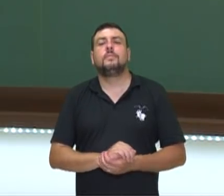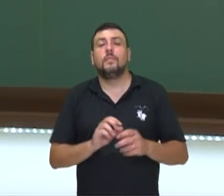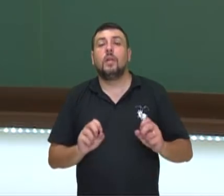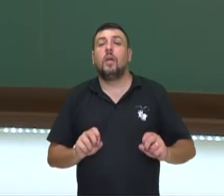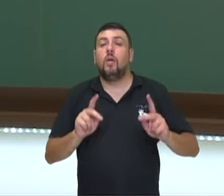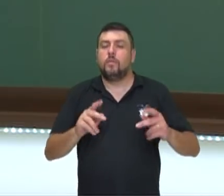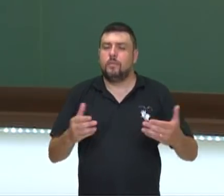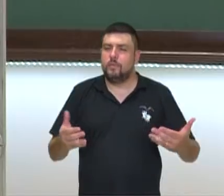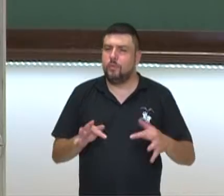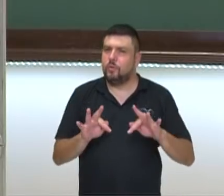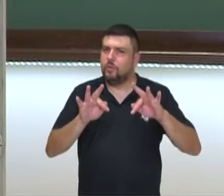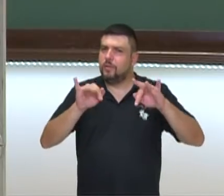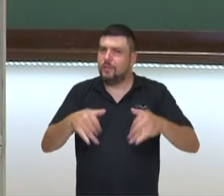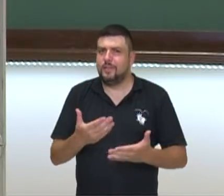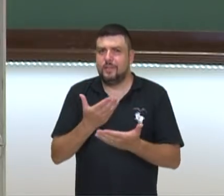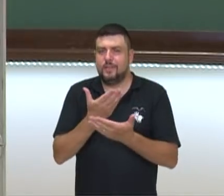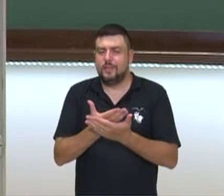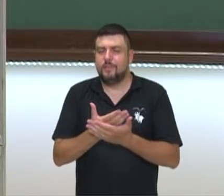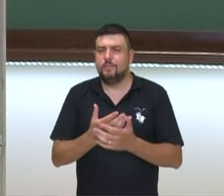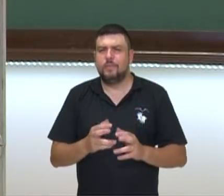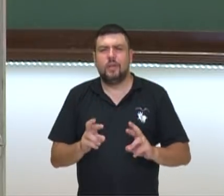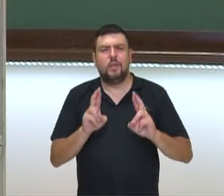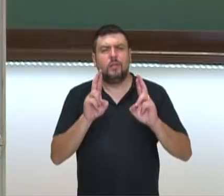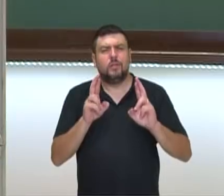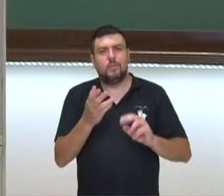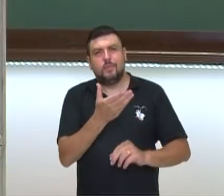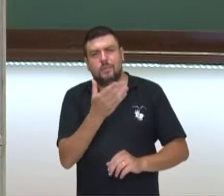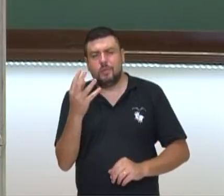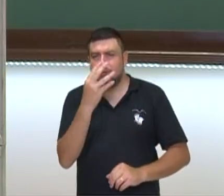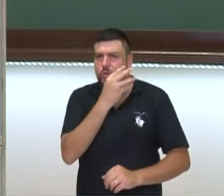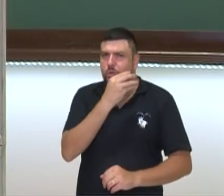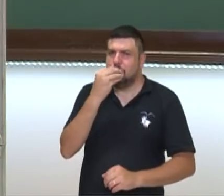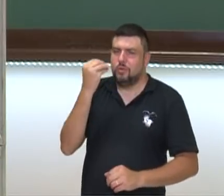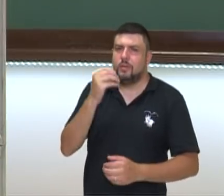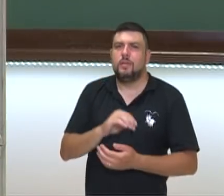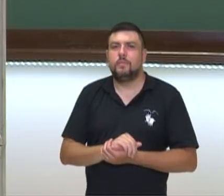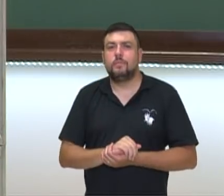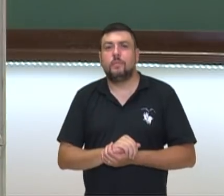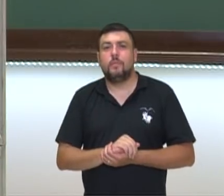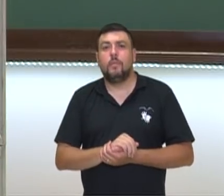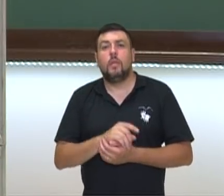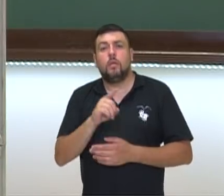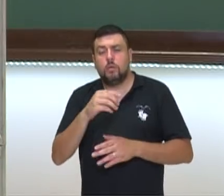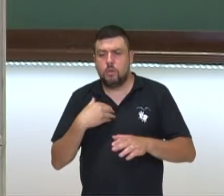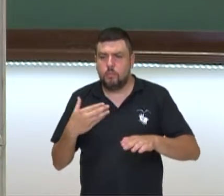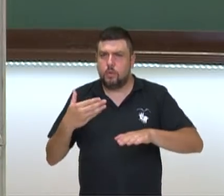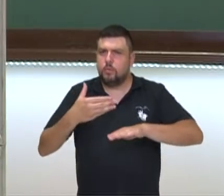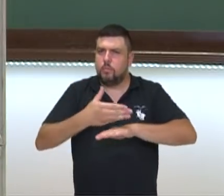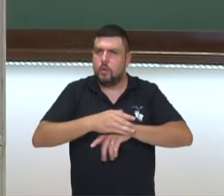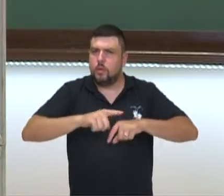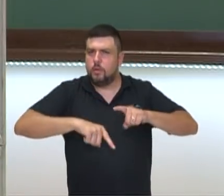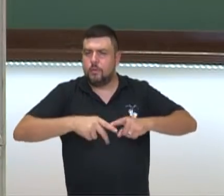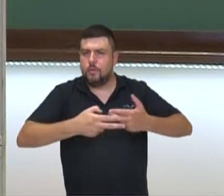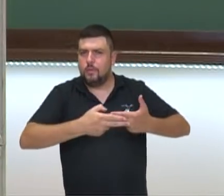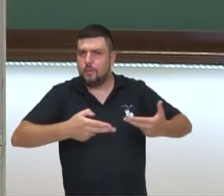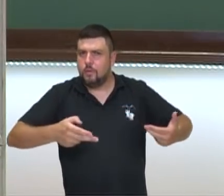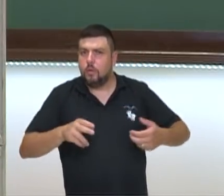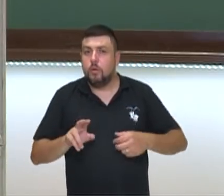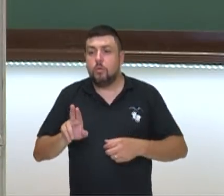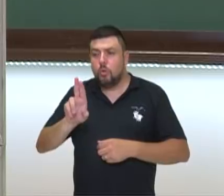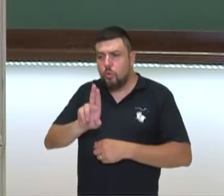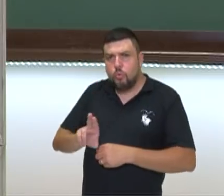aqui, pessoal. Espero que vocês tenham gostado, tá ok? Acessem todo o material, usem as